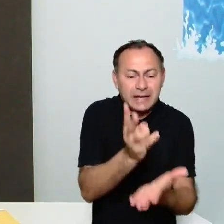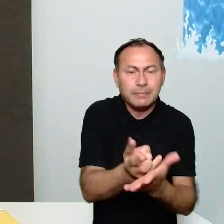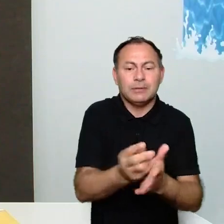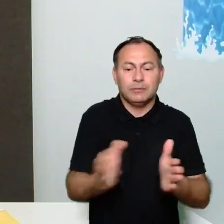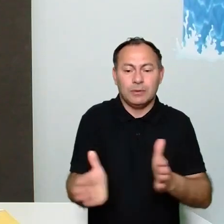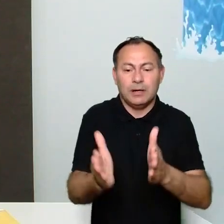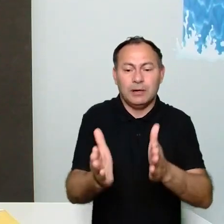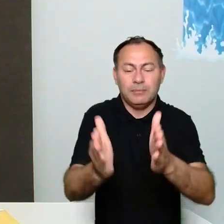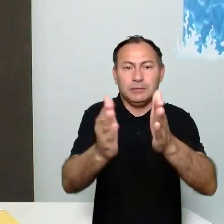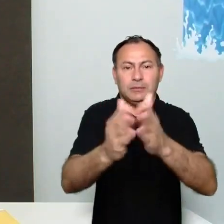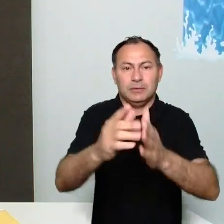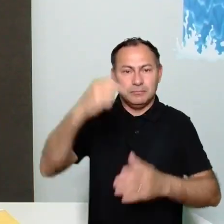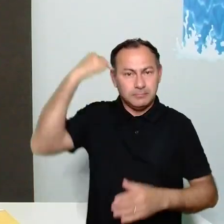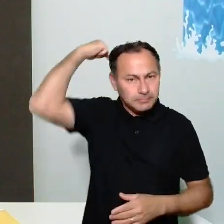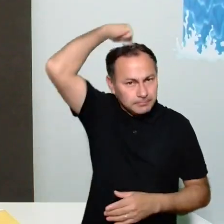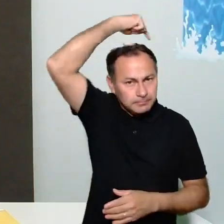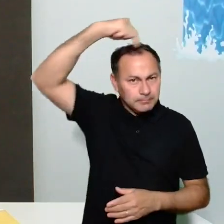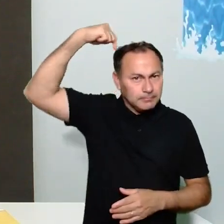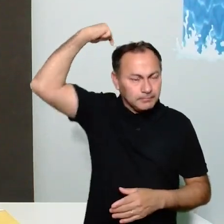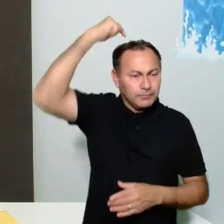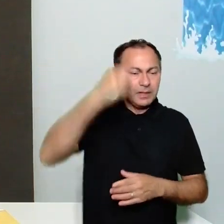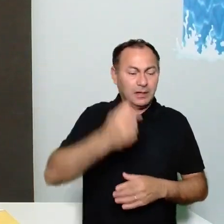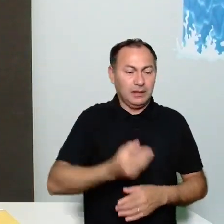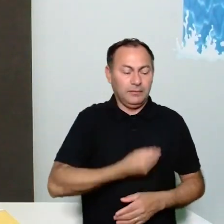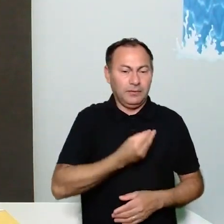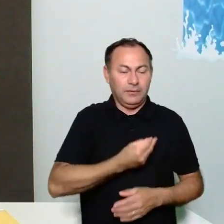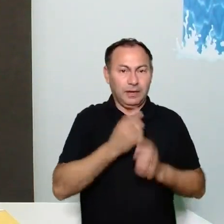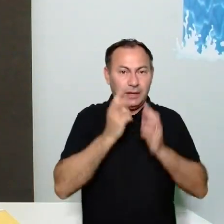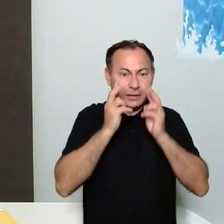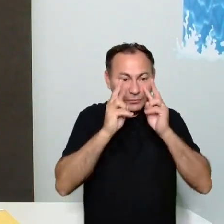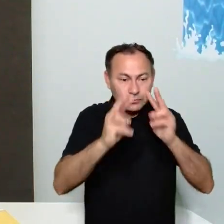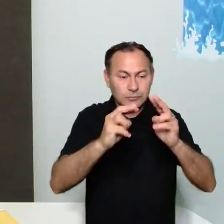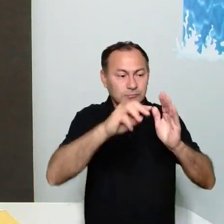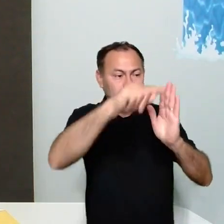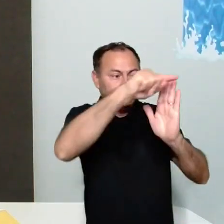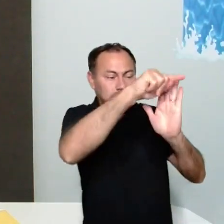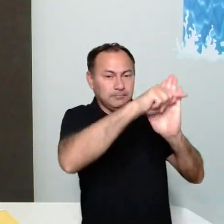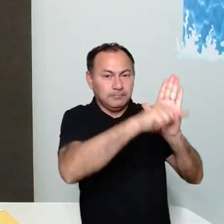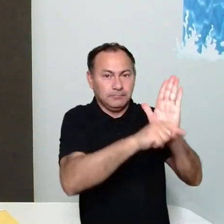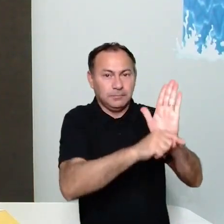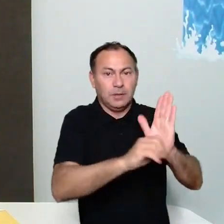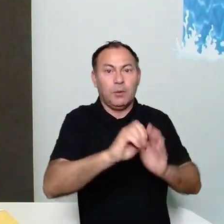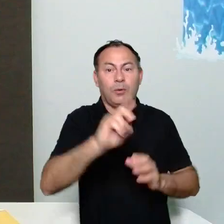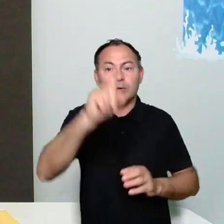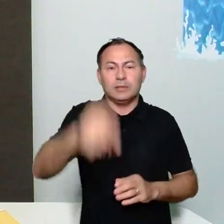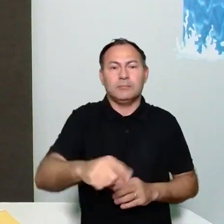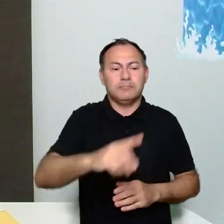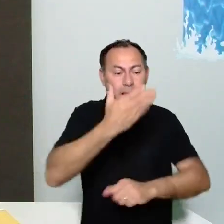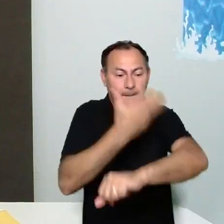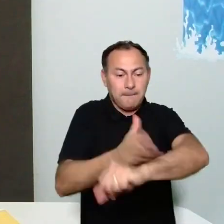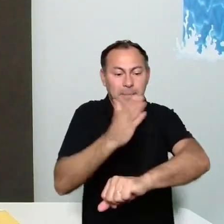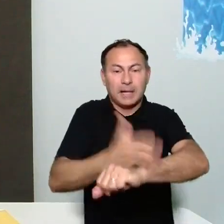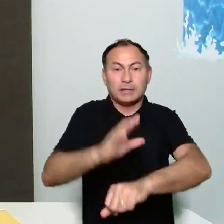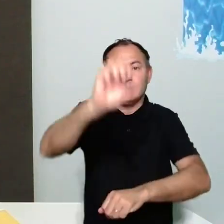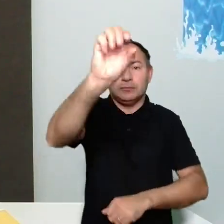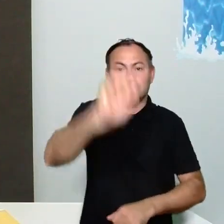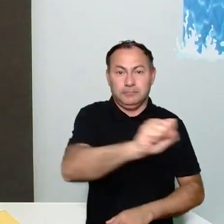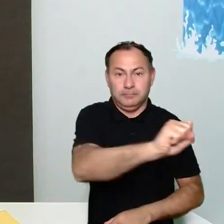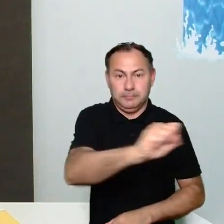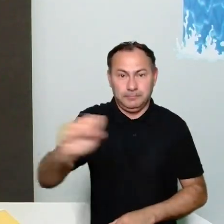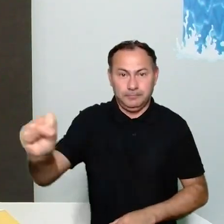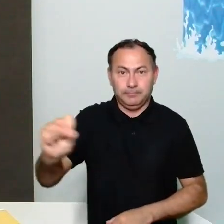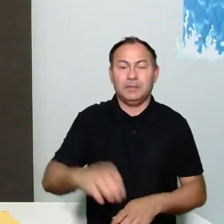de santidade, que a observância dos mandamentos, ou seja, a prática dos